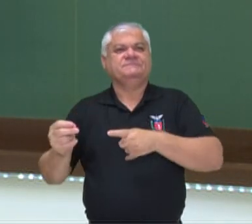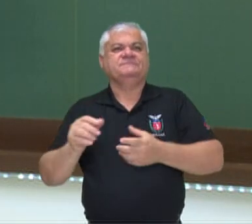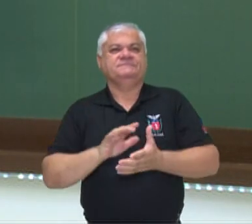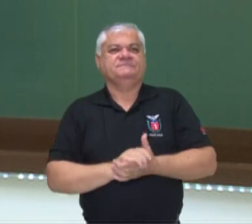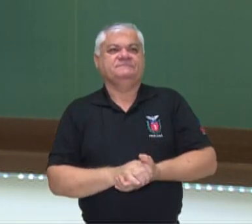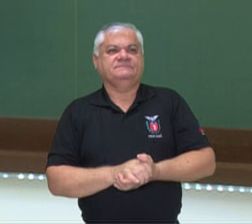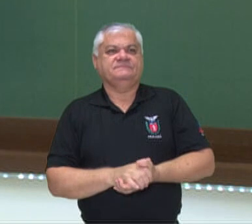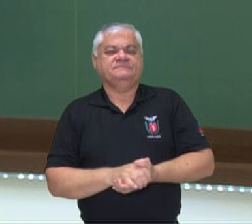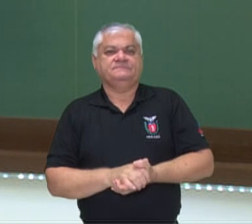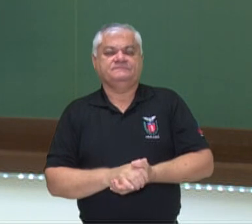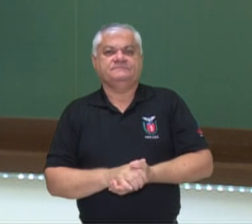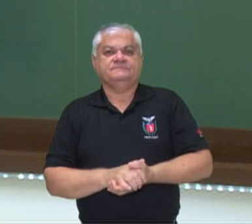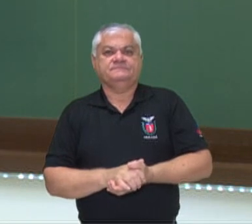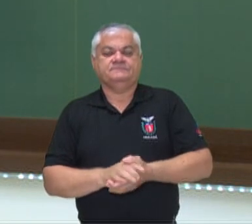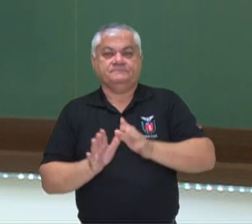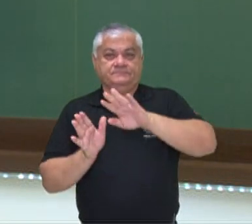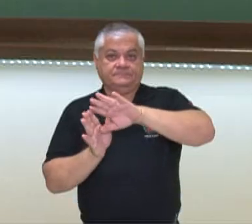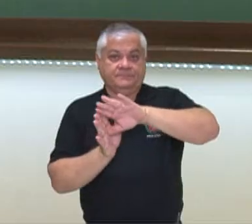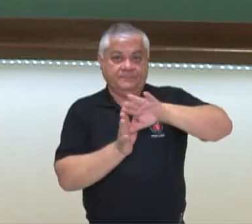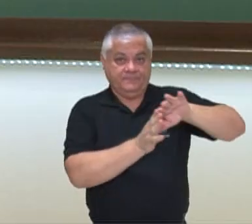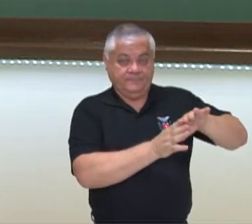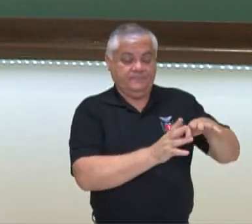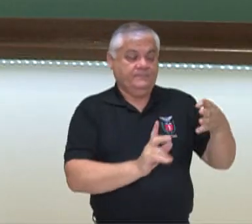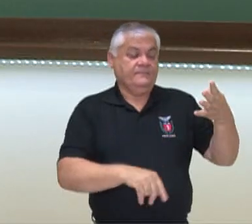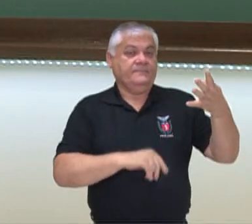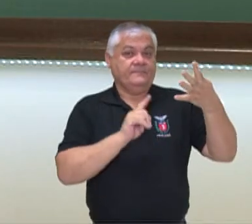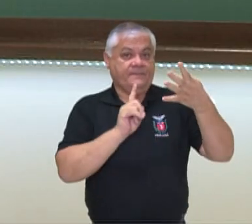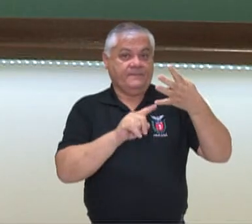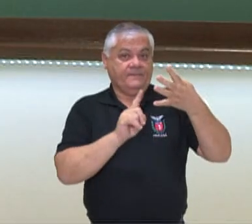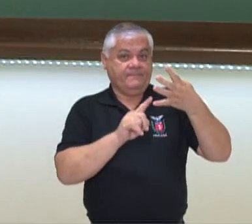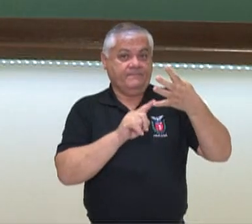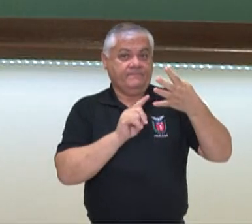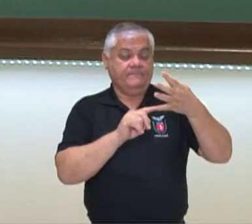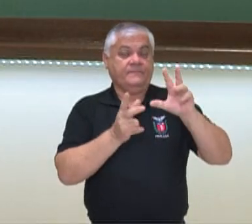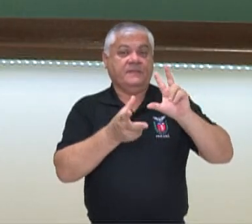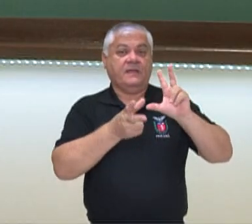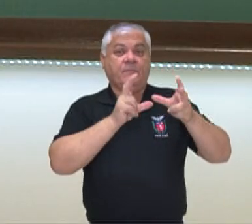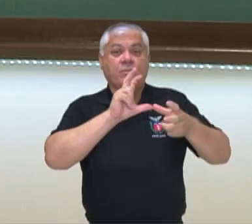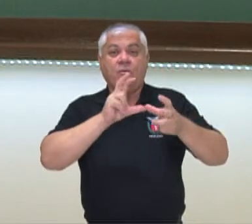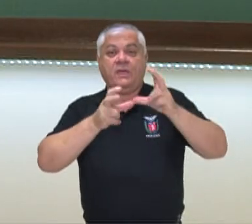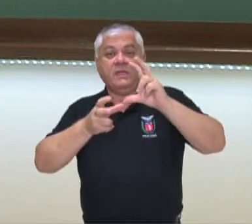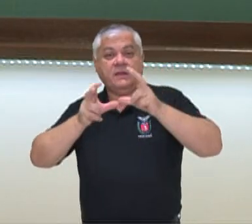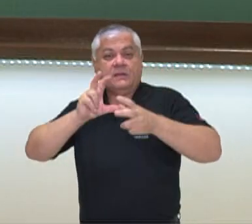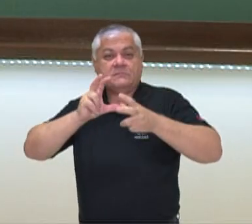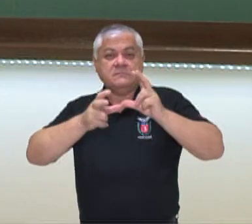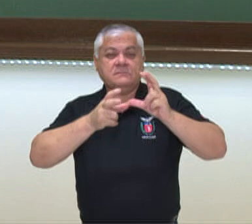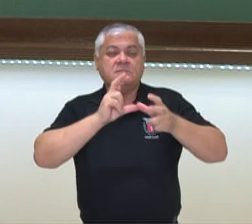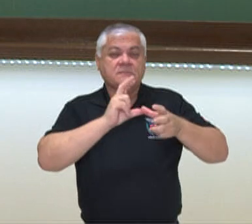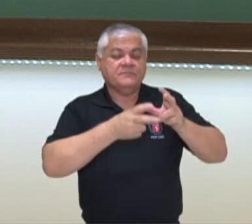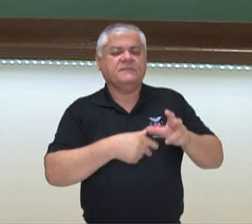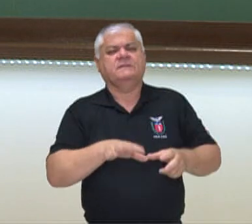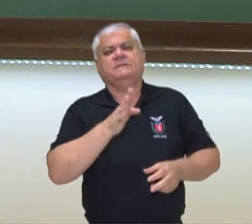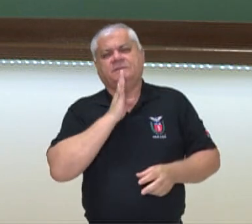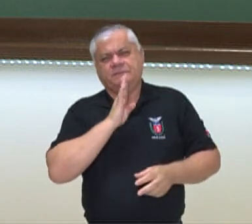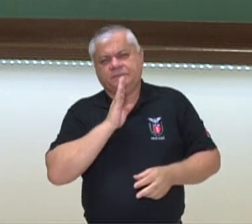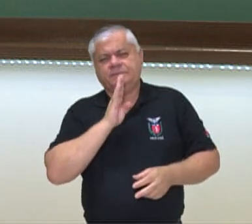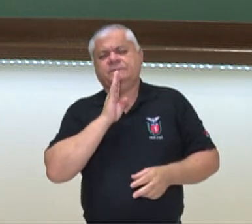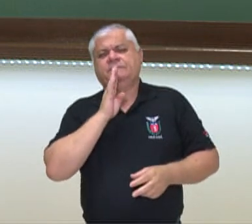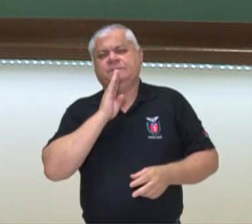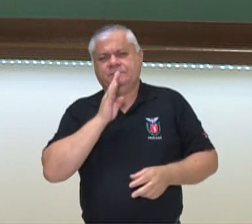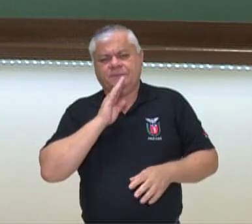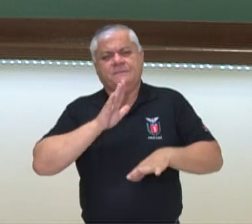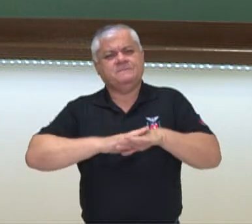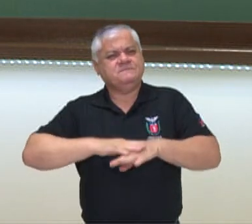Beleza? Então agora, pessoal, vamos falar da capoeira, né? Capoeira muito conhecida, com